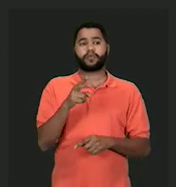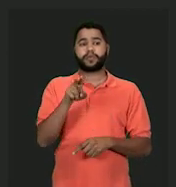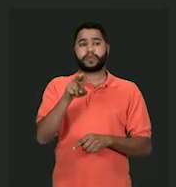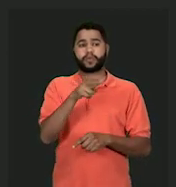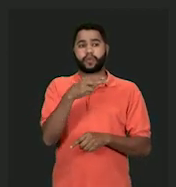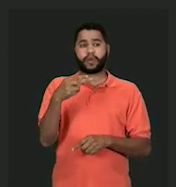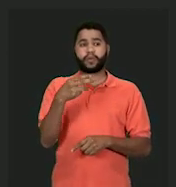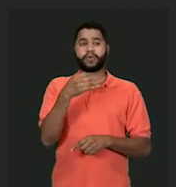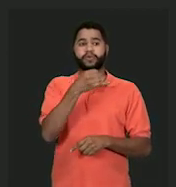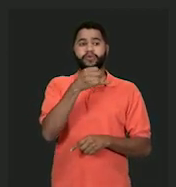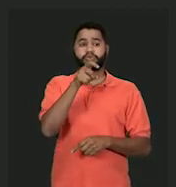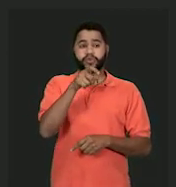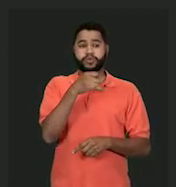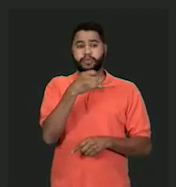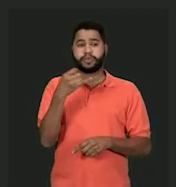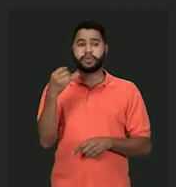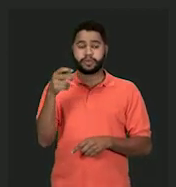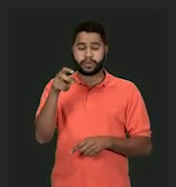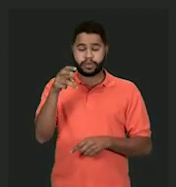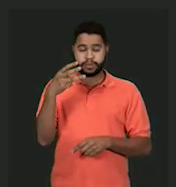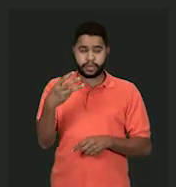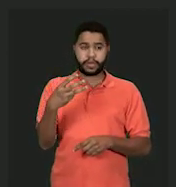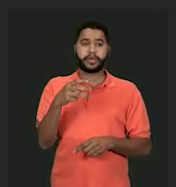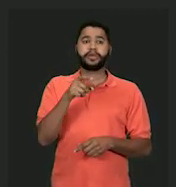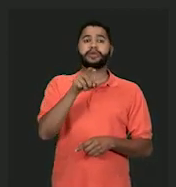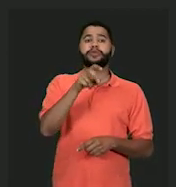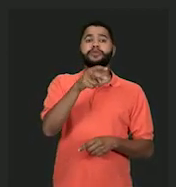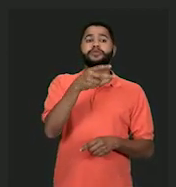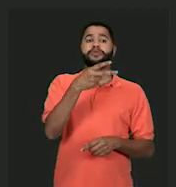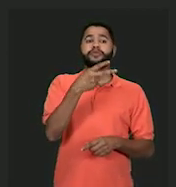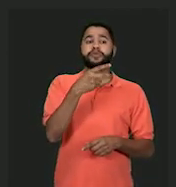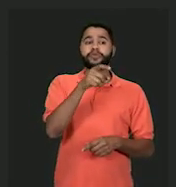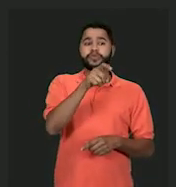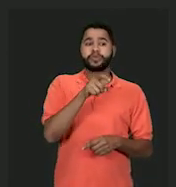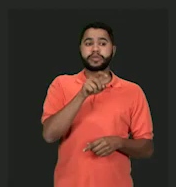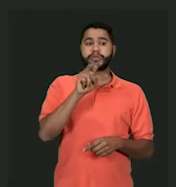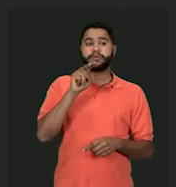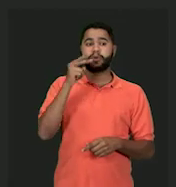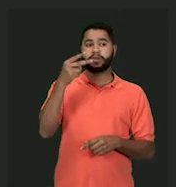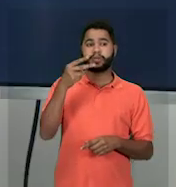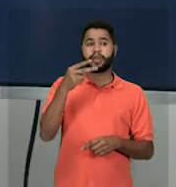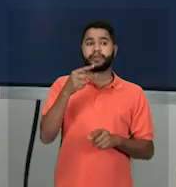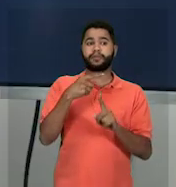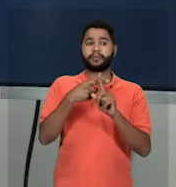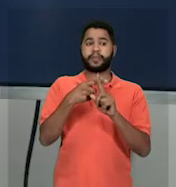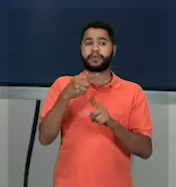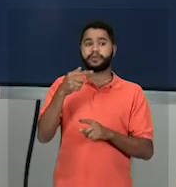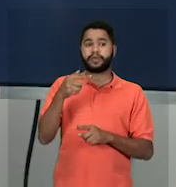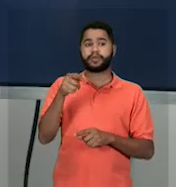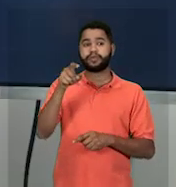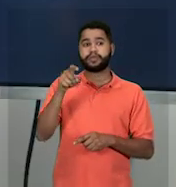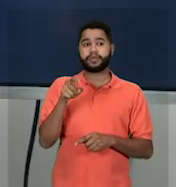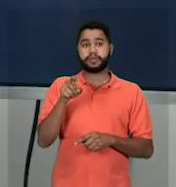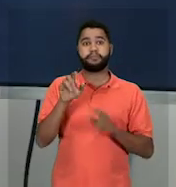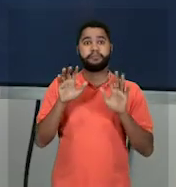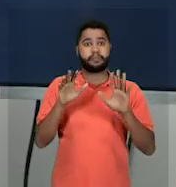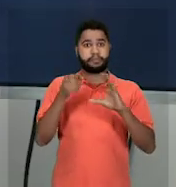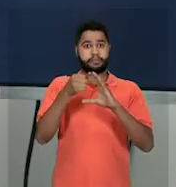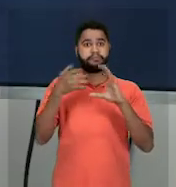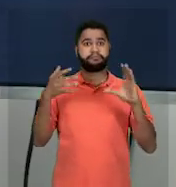3x ao quadrado + 7x - 5 = 0 só que nós temos algumas